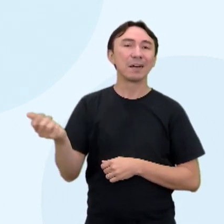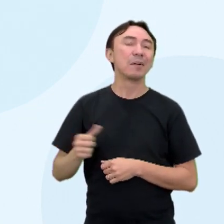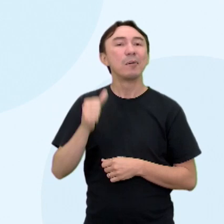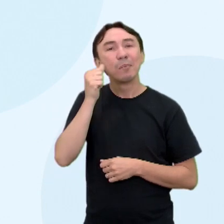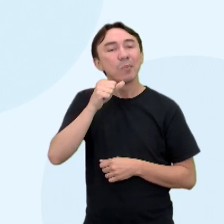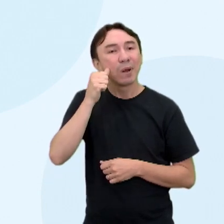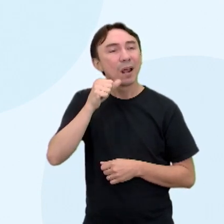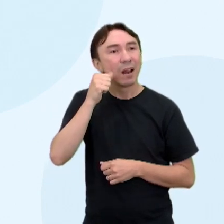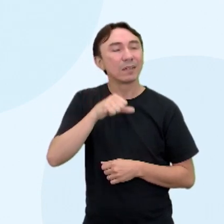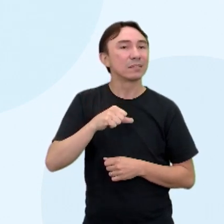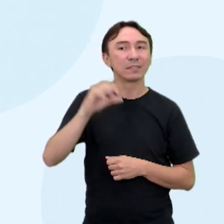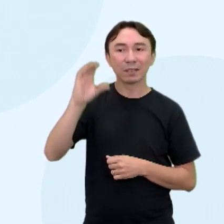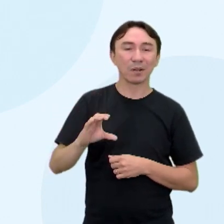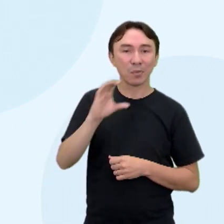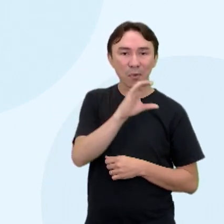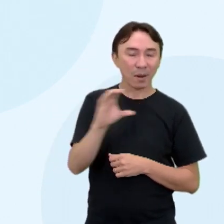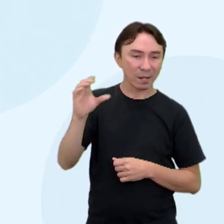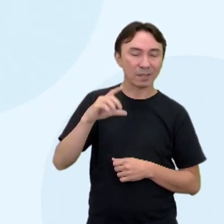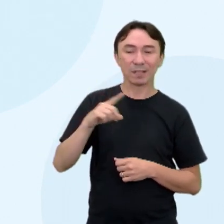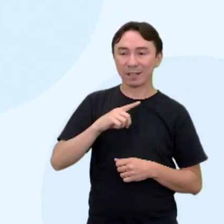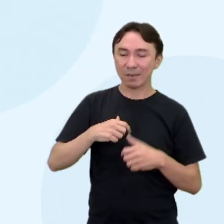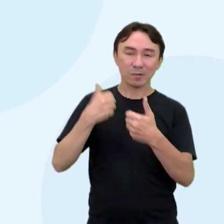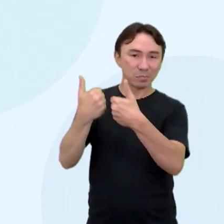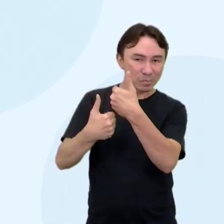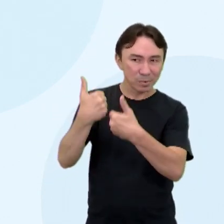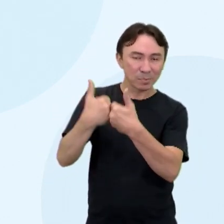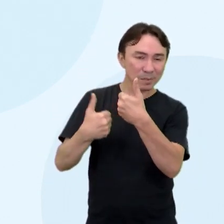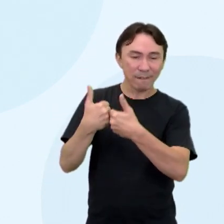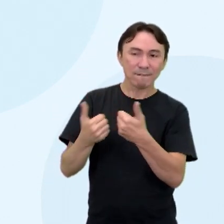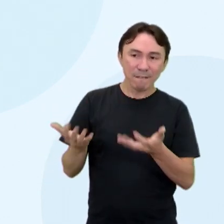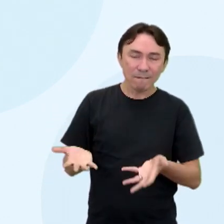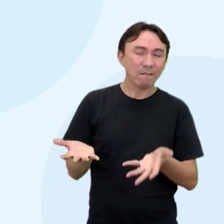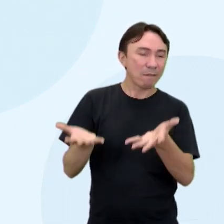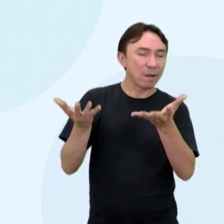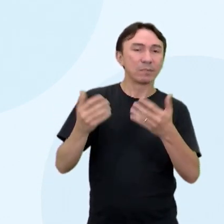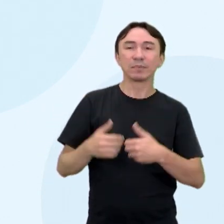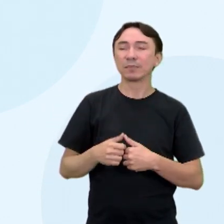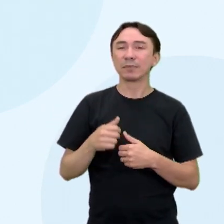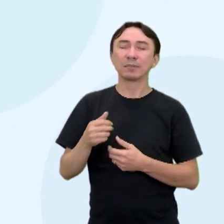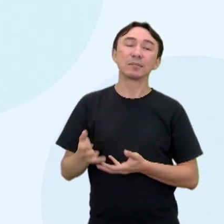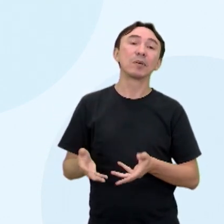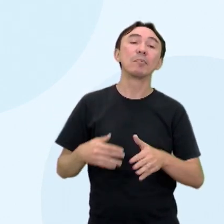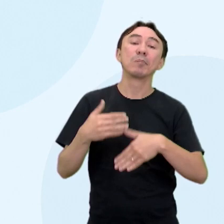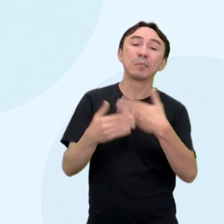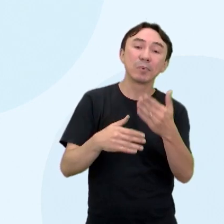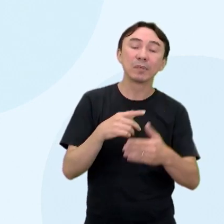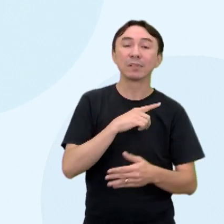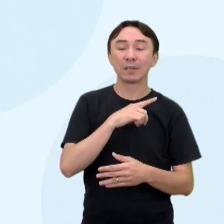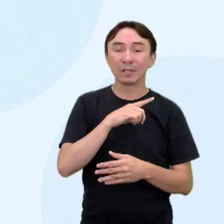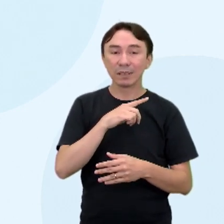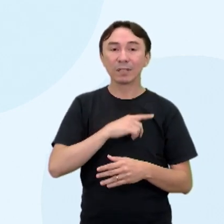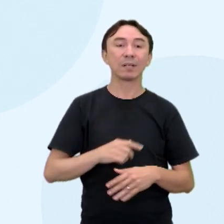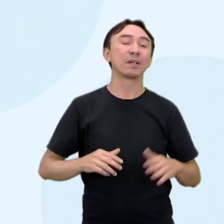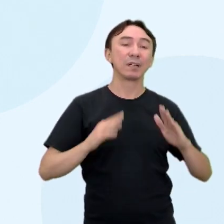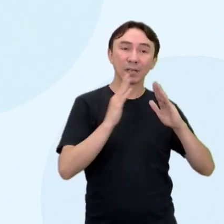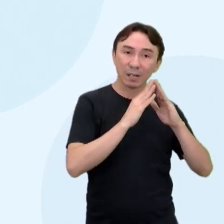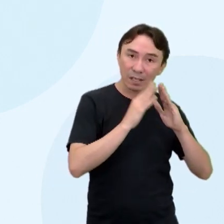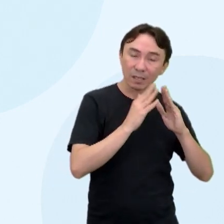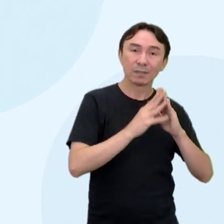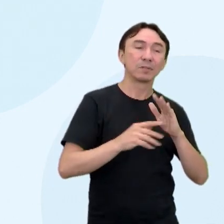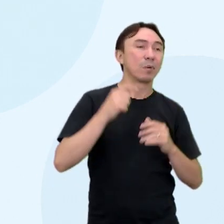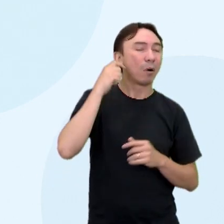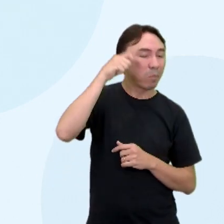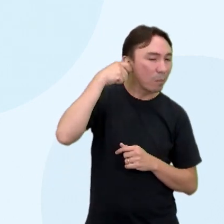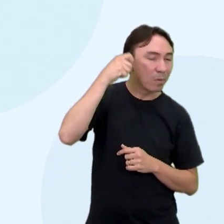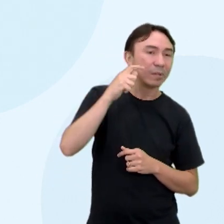futebol beneficente. E não sei quem vai promover um jogo de futebol beneficente. E aí começa a ter a Casa do Ator, vai promover um jogo de futebol beneficente. E